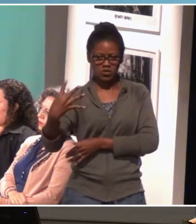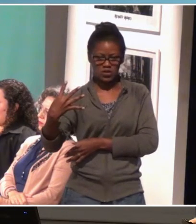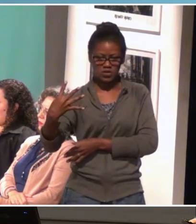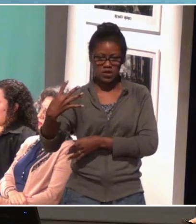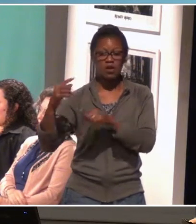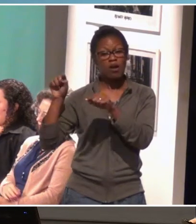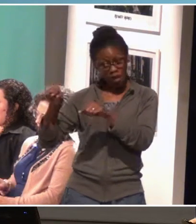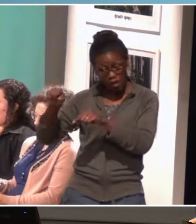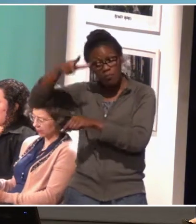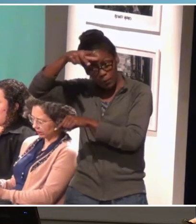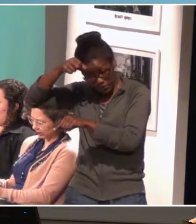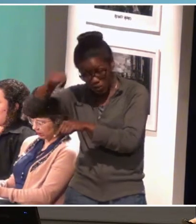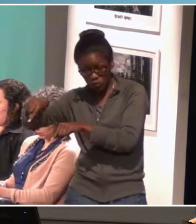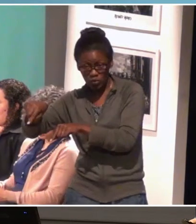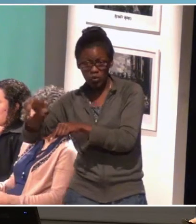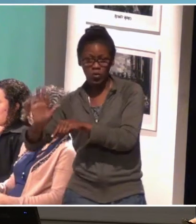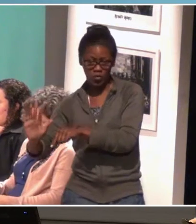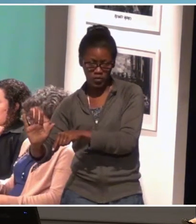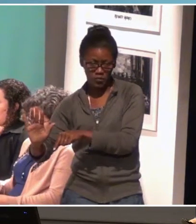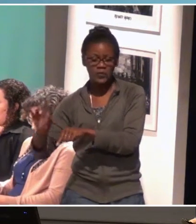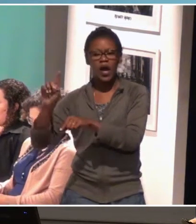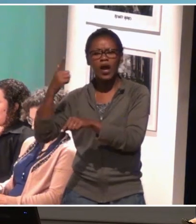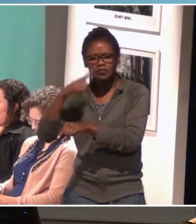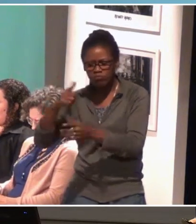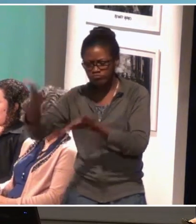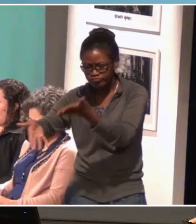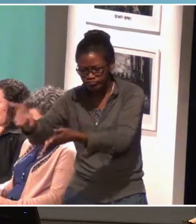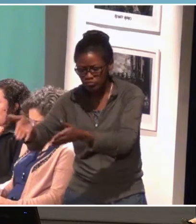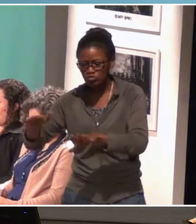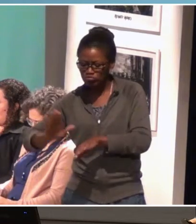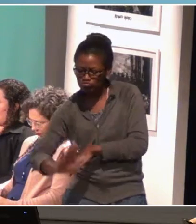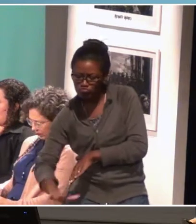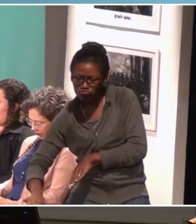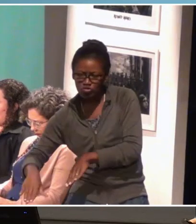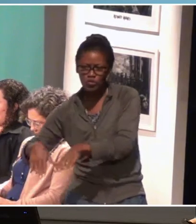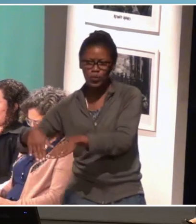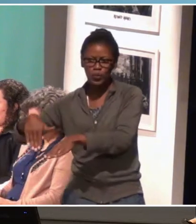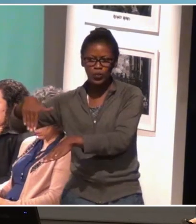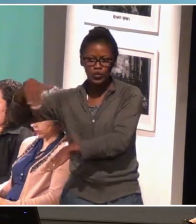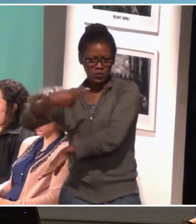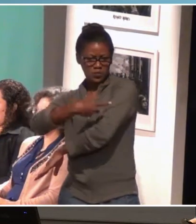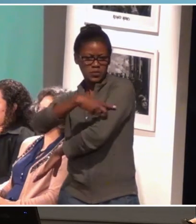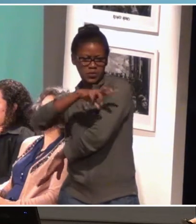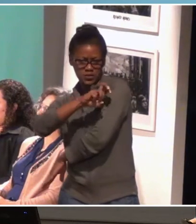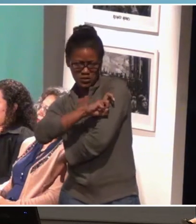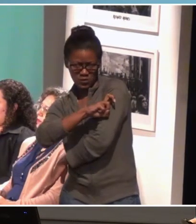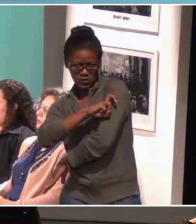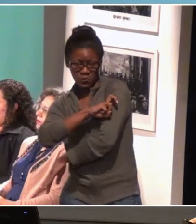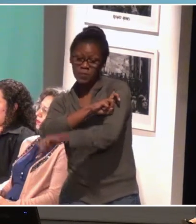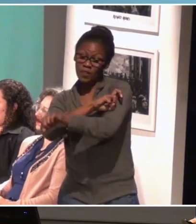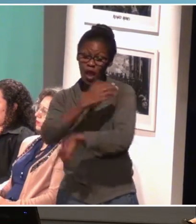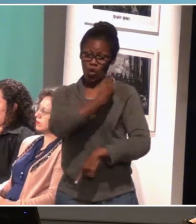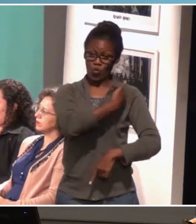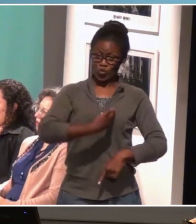ele é do município. Então, ele atende esse público da educação infantil e séries iniciais. Aí o Estado fica